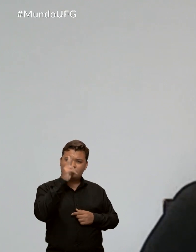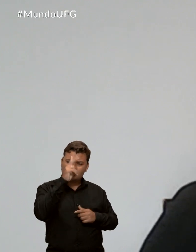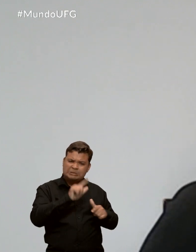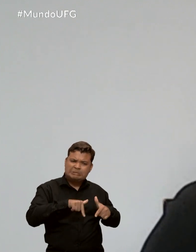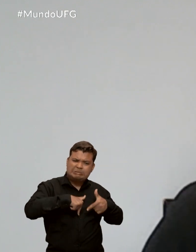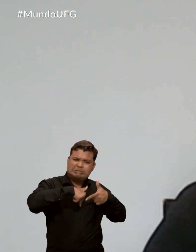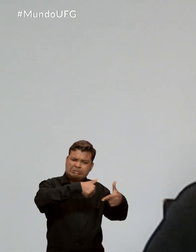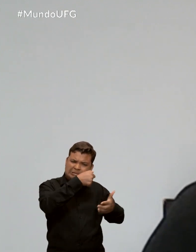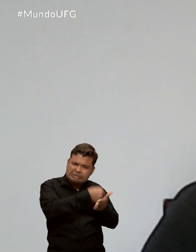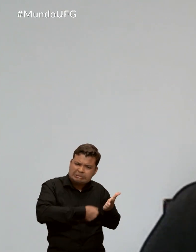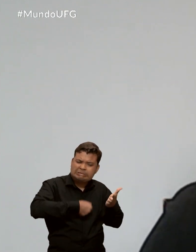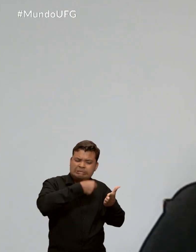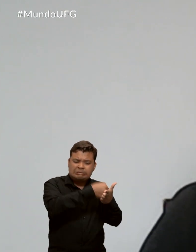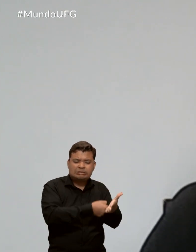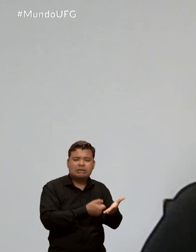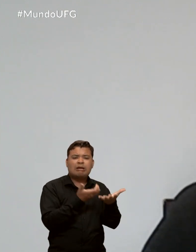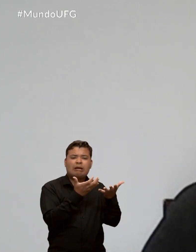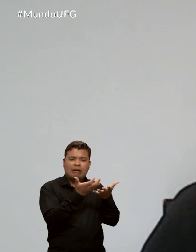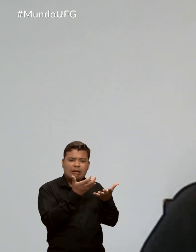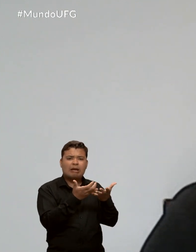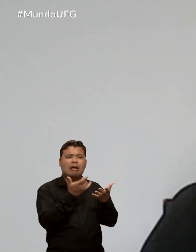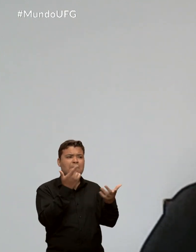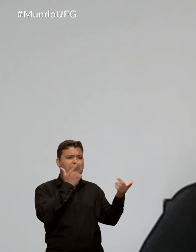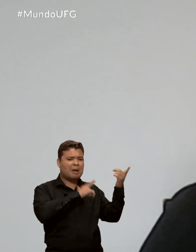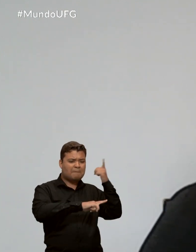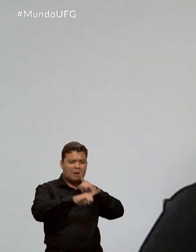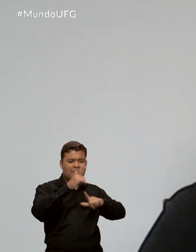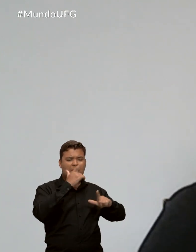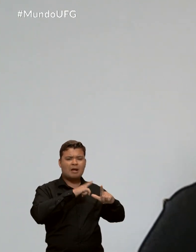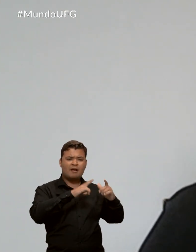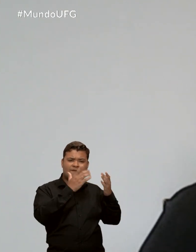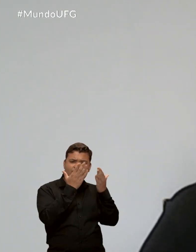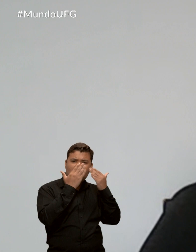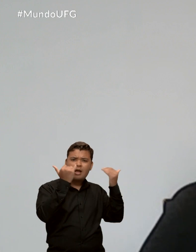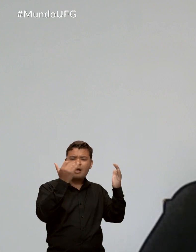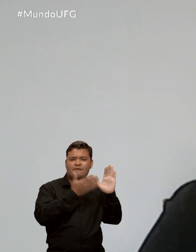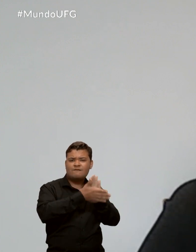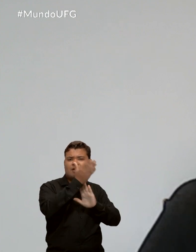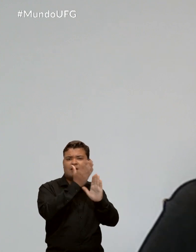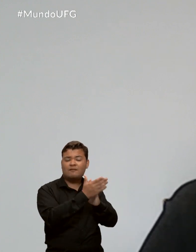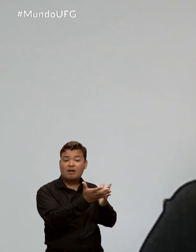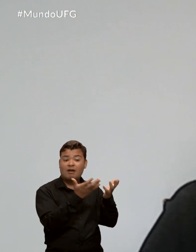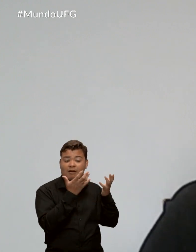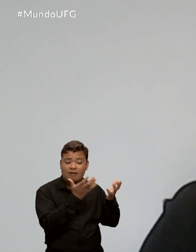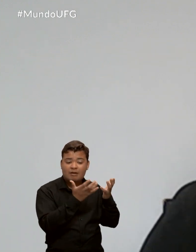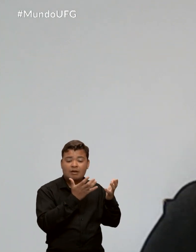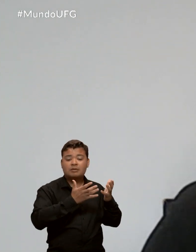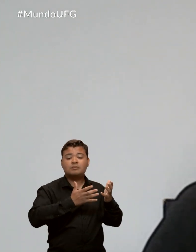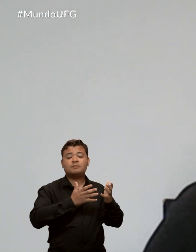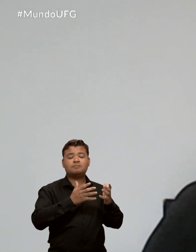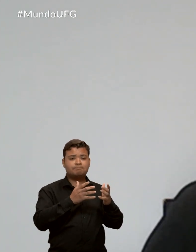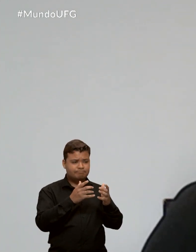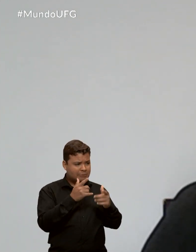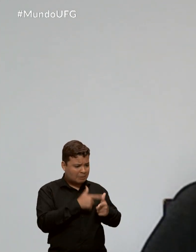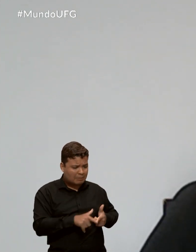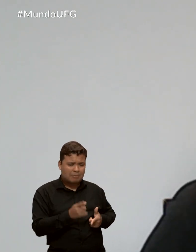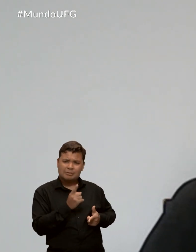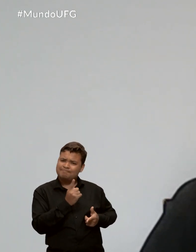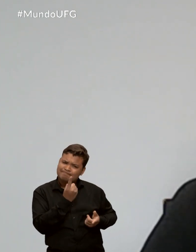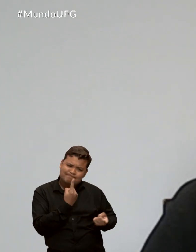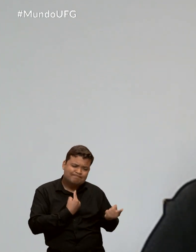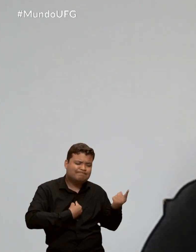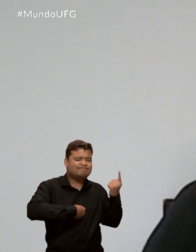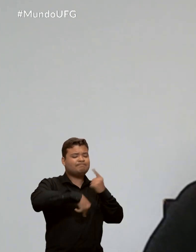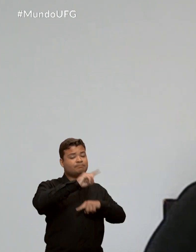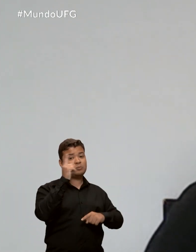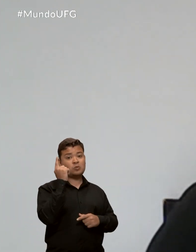dele para conquistar, para ser conhecido, viajando, tendo aventuras, se superando, né?